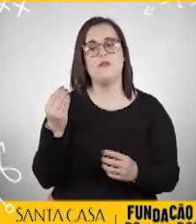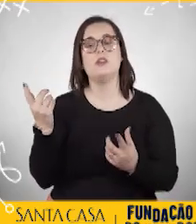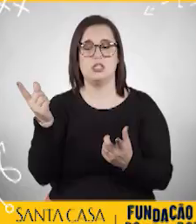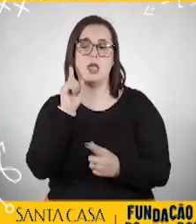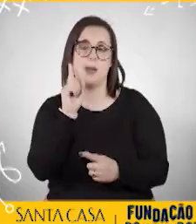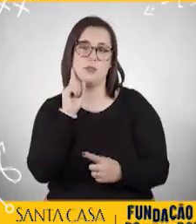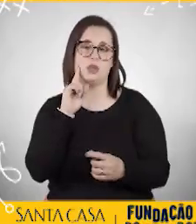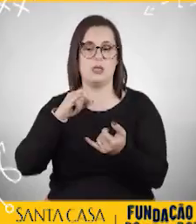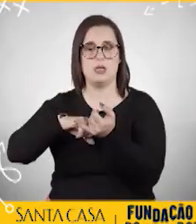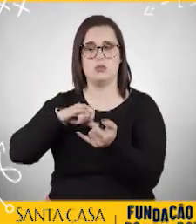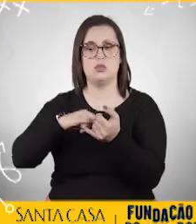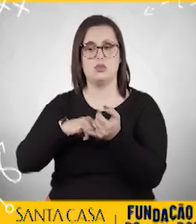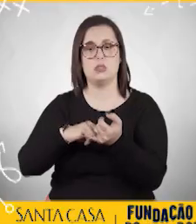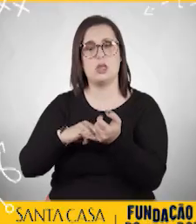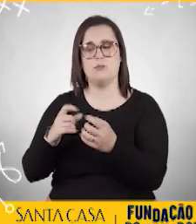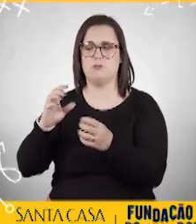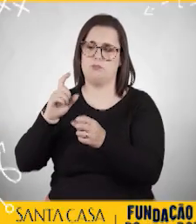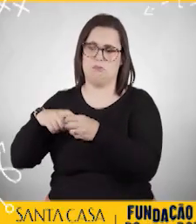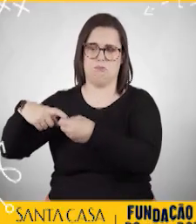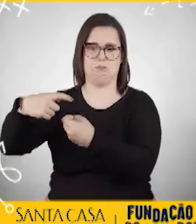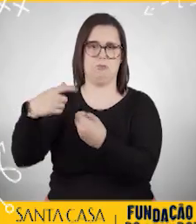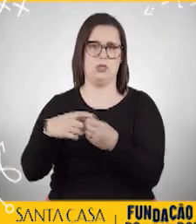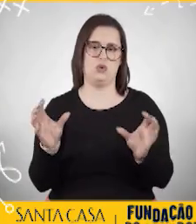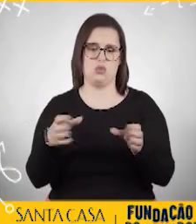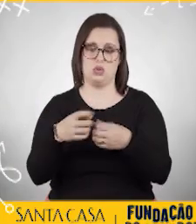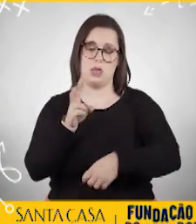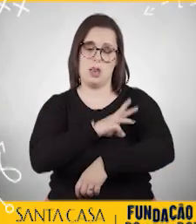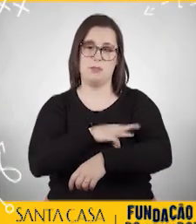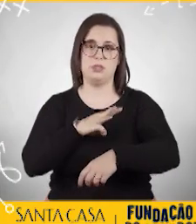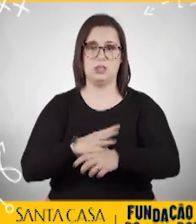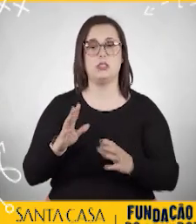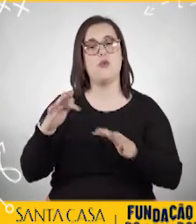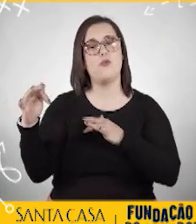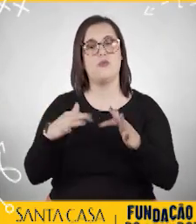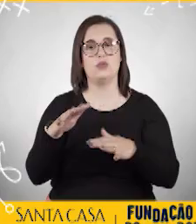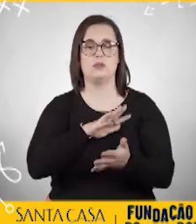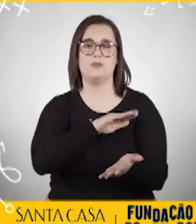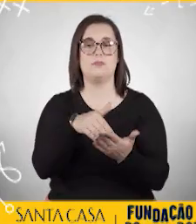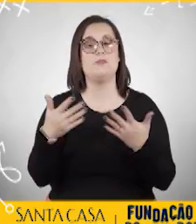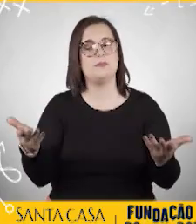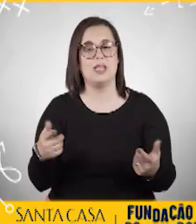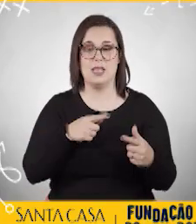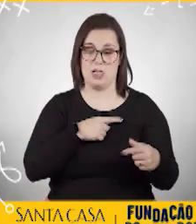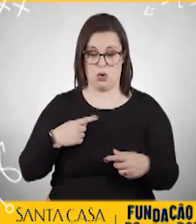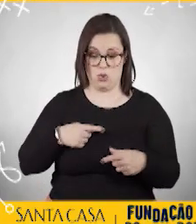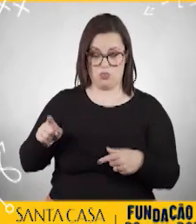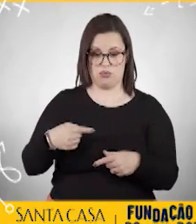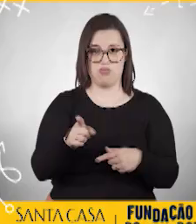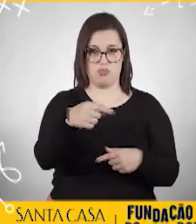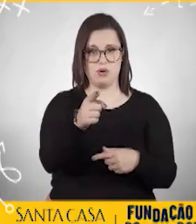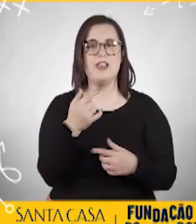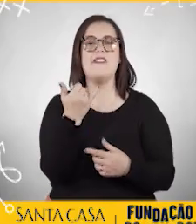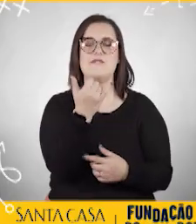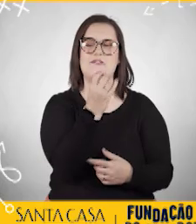que contou com a importante associação de senadores e membros do Conselho de Administração da Fundação do Futebol. Este roteiro já passou